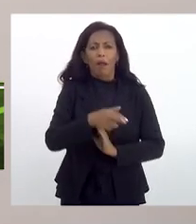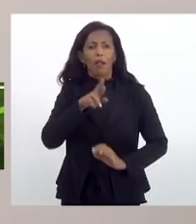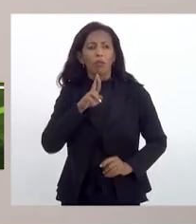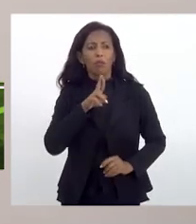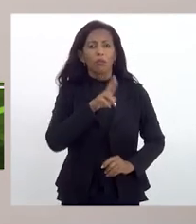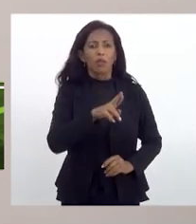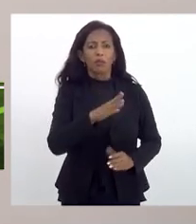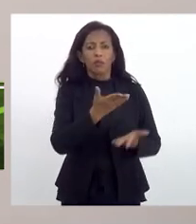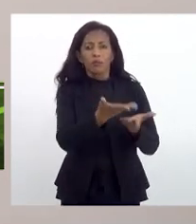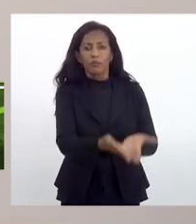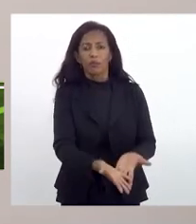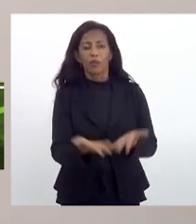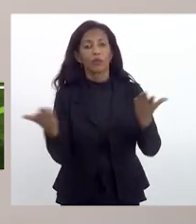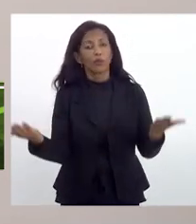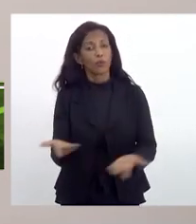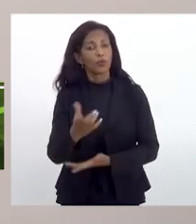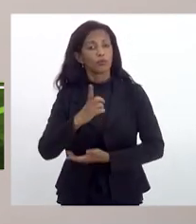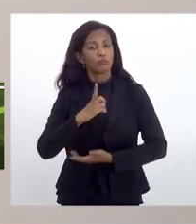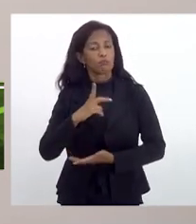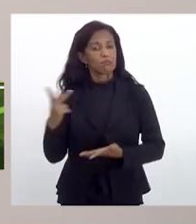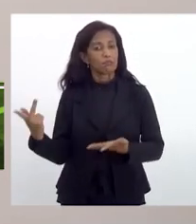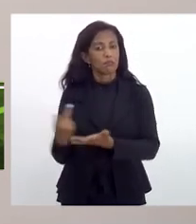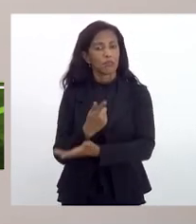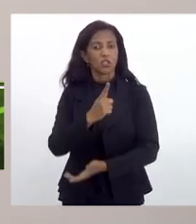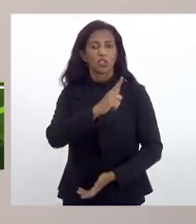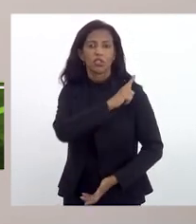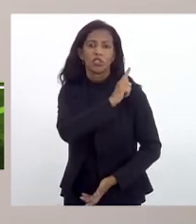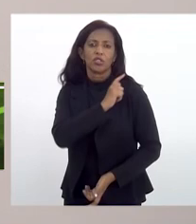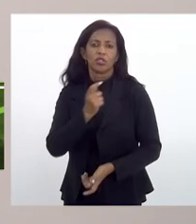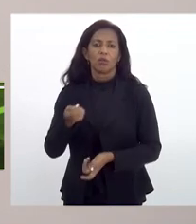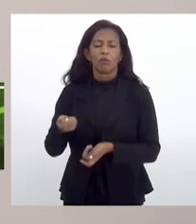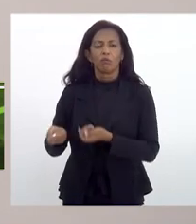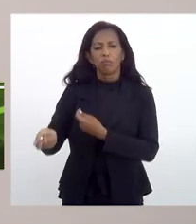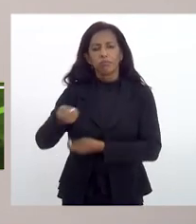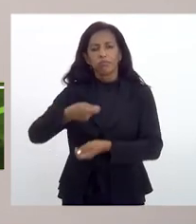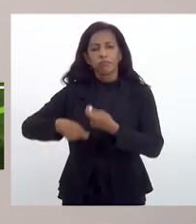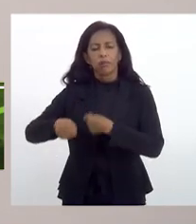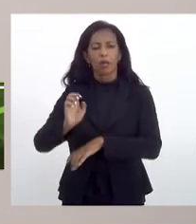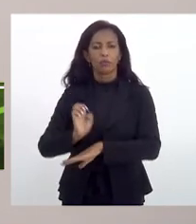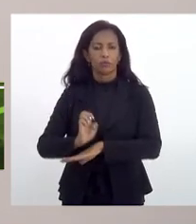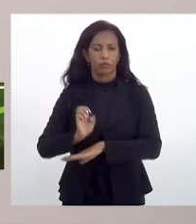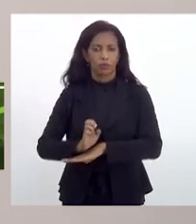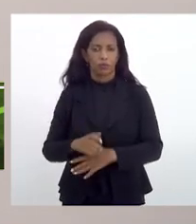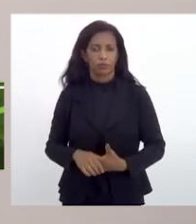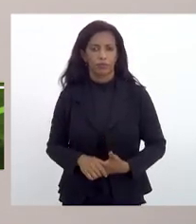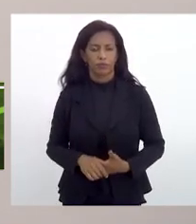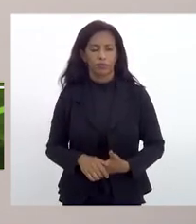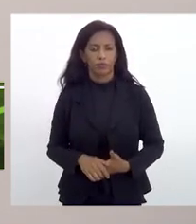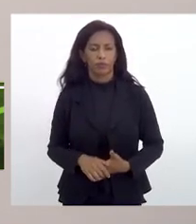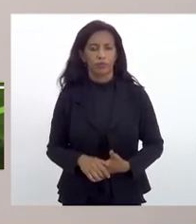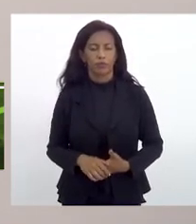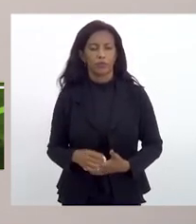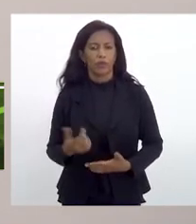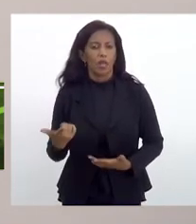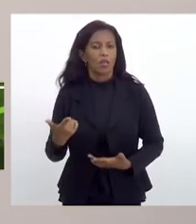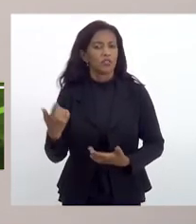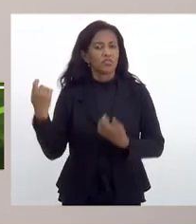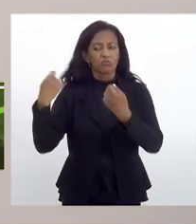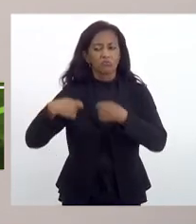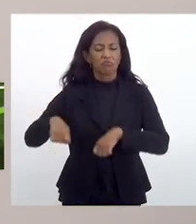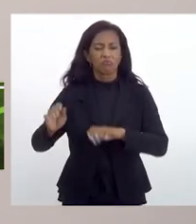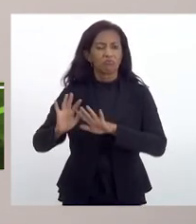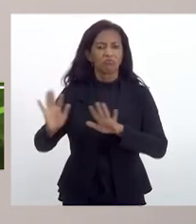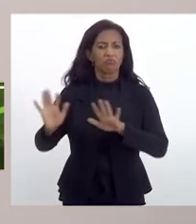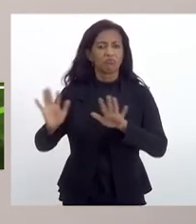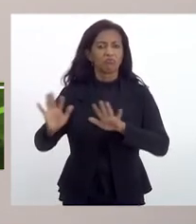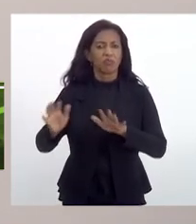que é hoje como a gente tem feito com a gestão financeira do Estado. O eu quero dizer com isso? A gente não necessariamente